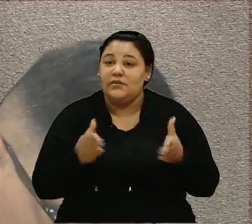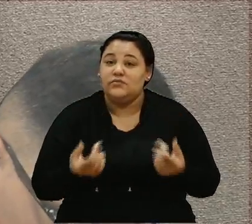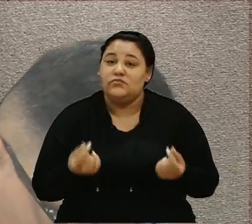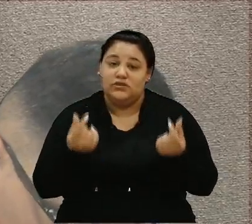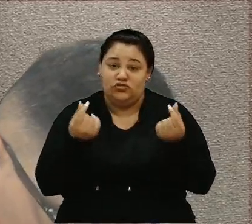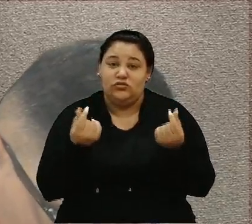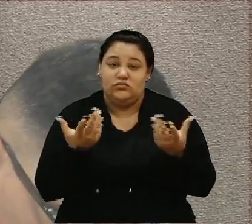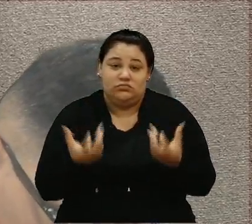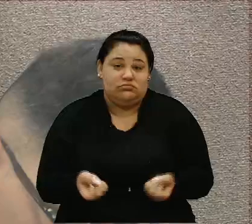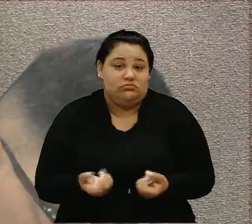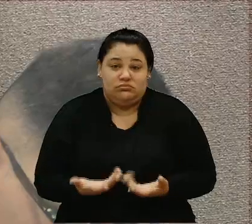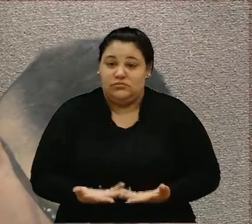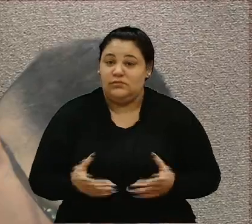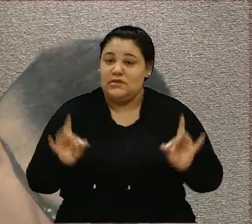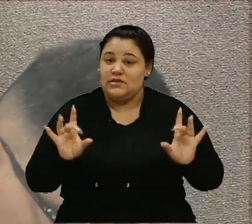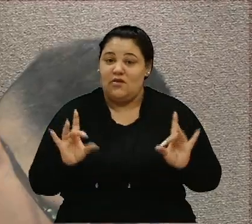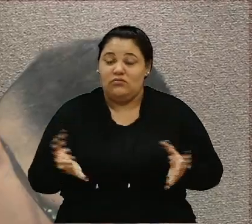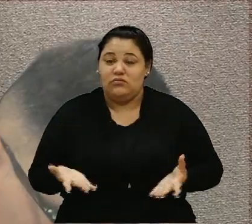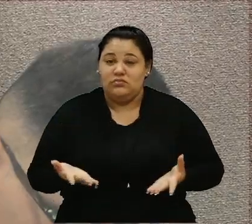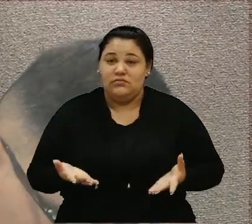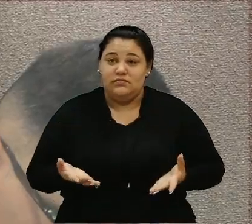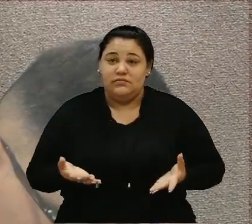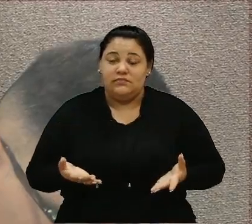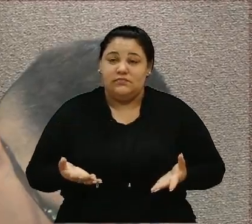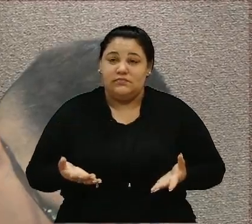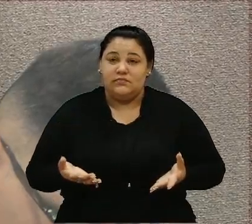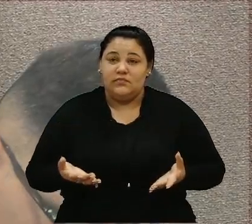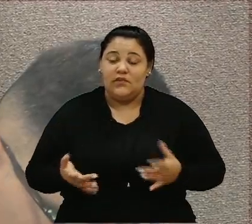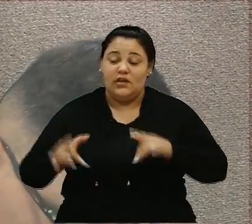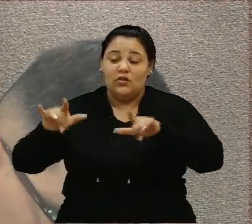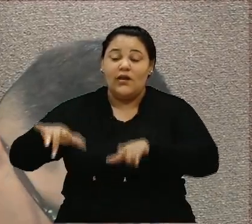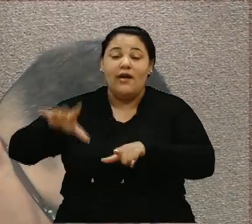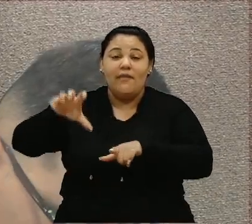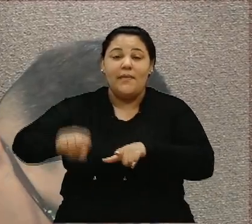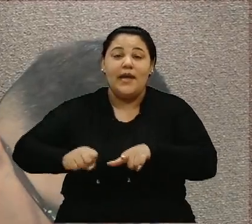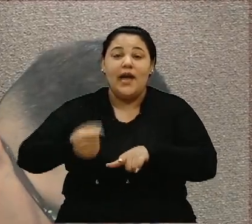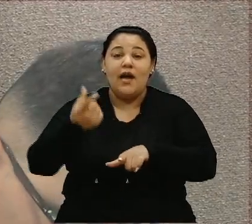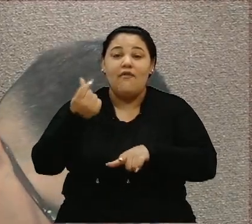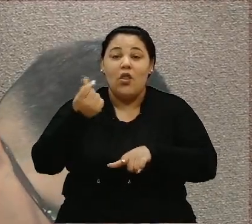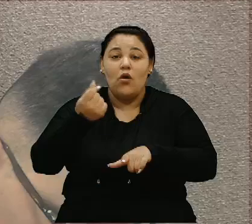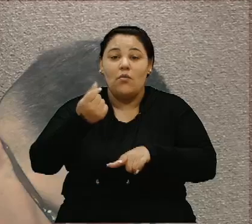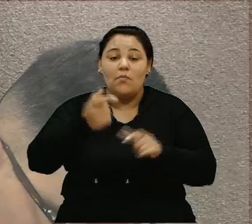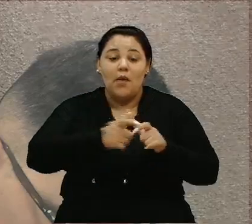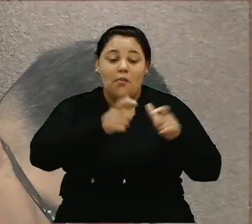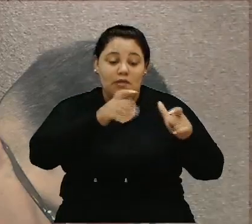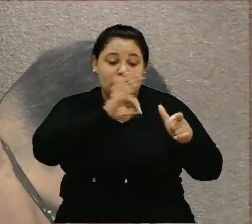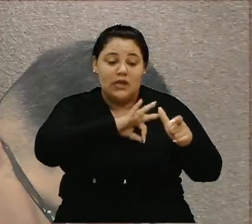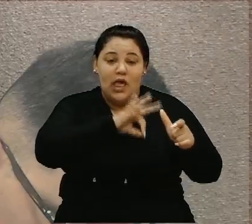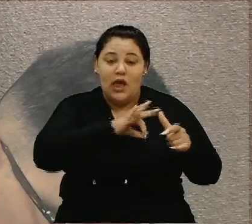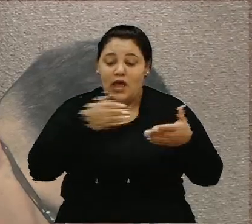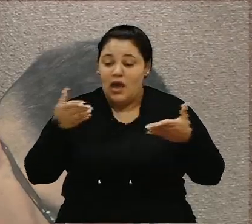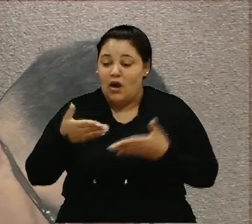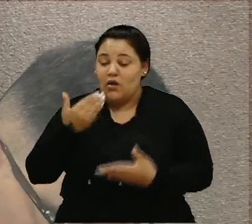E da onde que ia sair o valor para aumentar os salários, e agora nós estamos